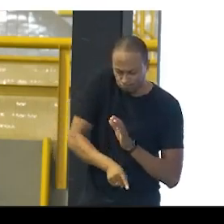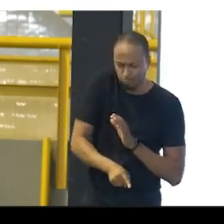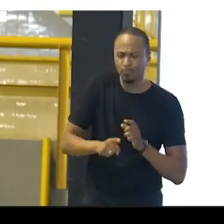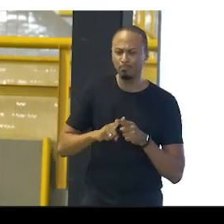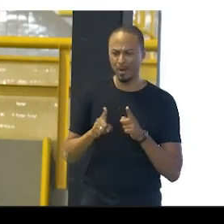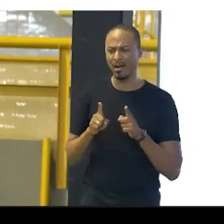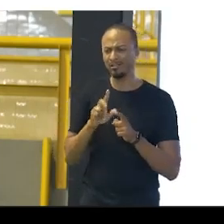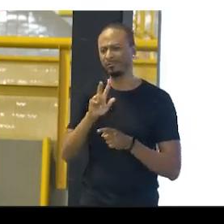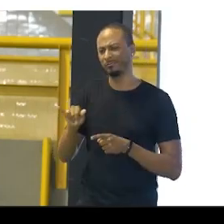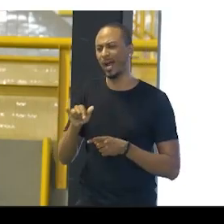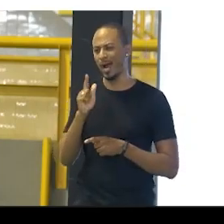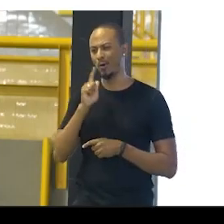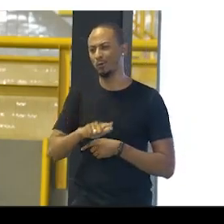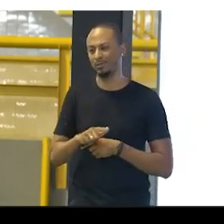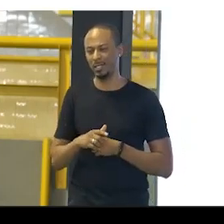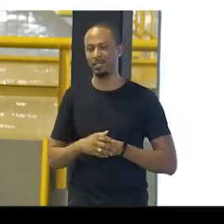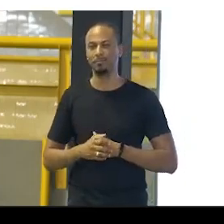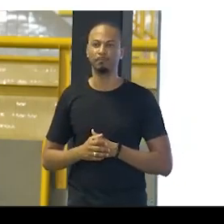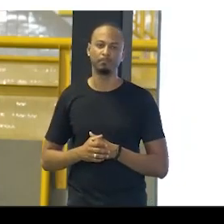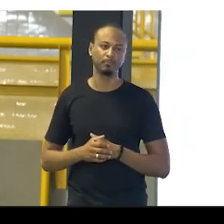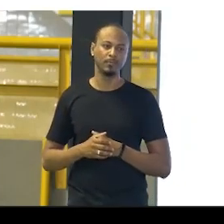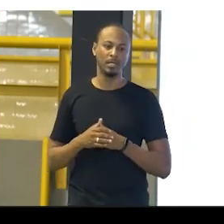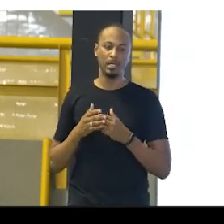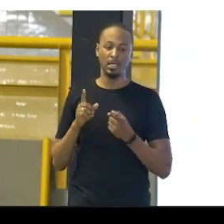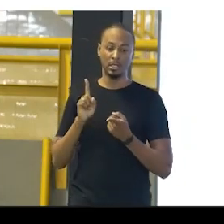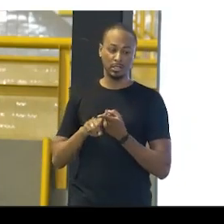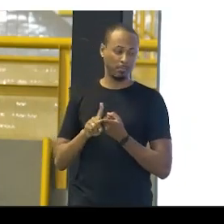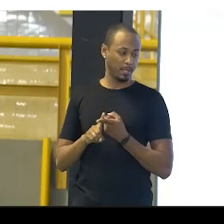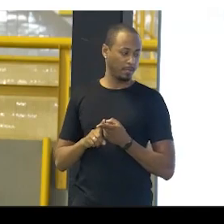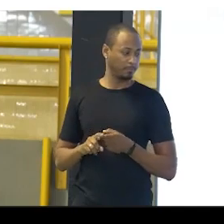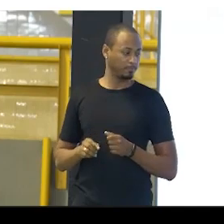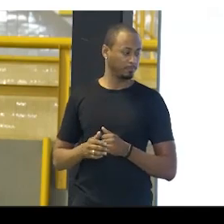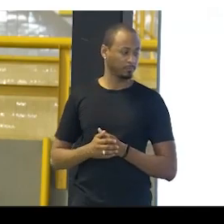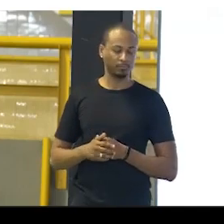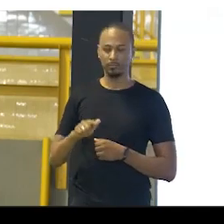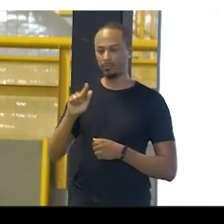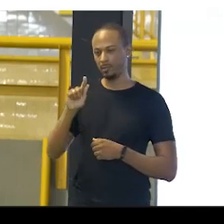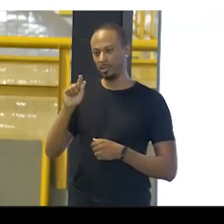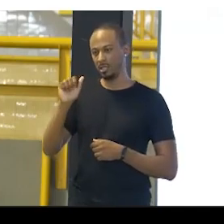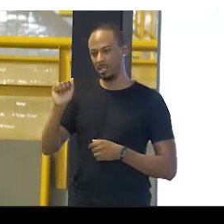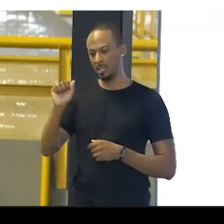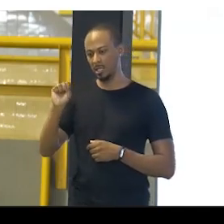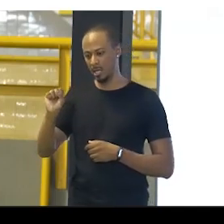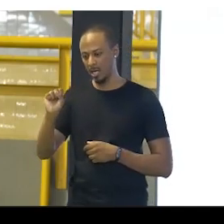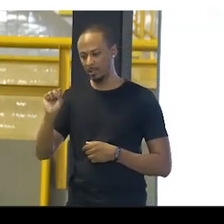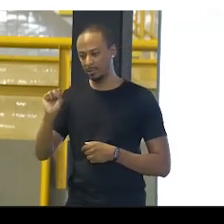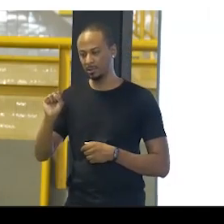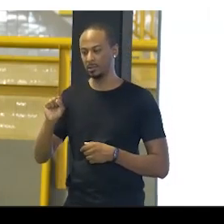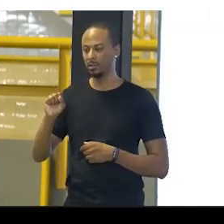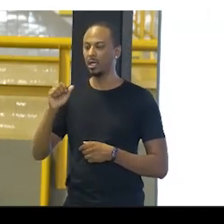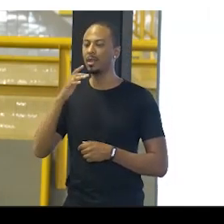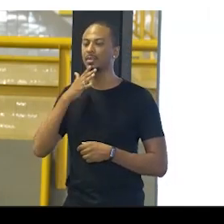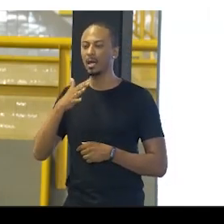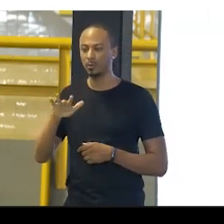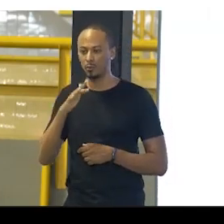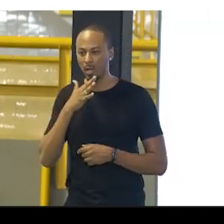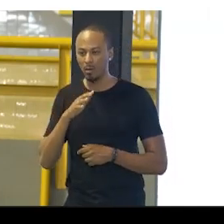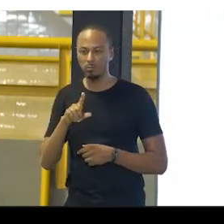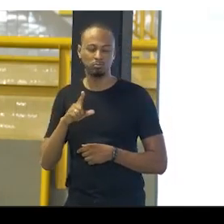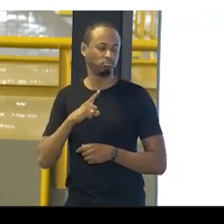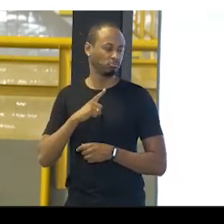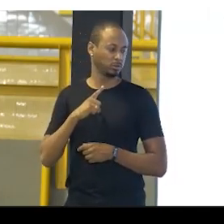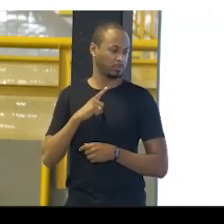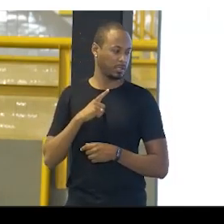utilizado para a produção de energia. Lembra do GNV, do gás natural veicular,